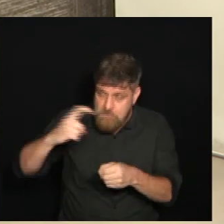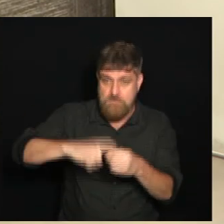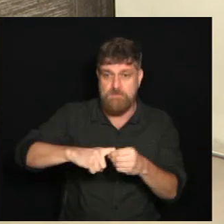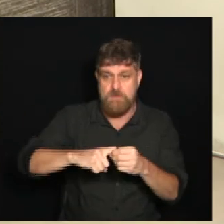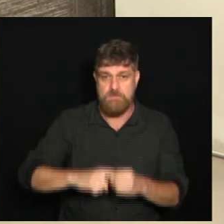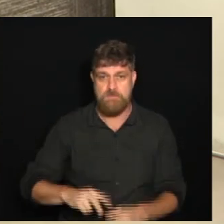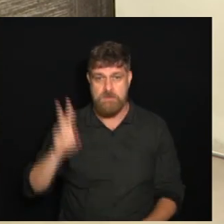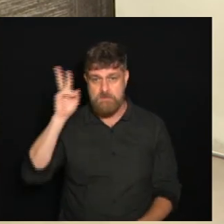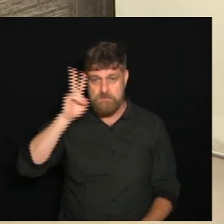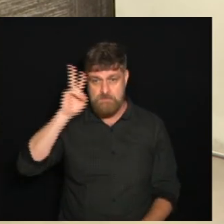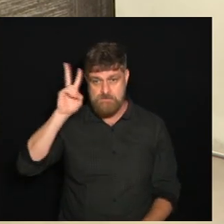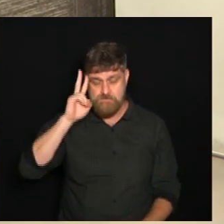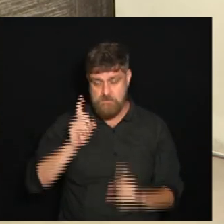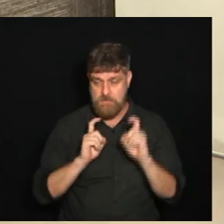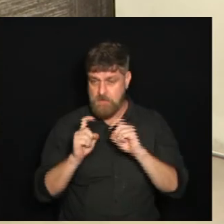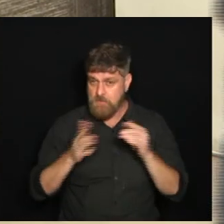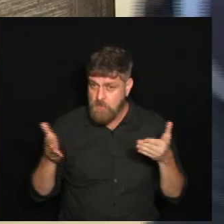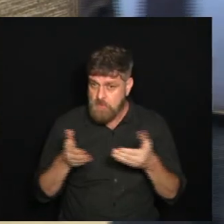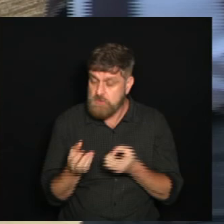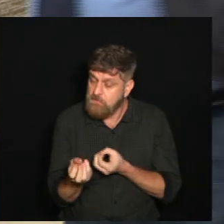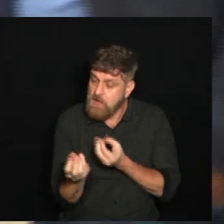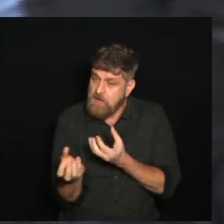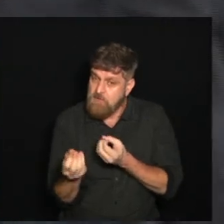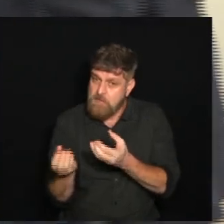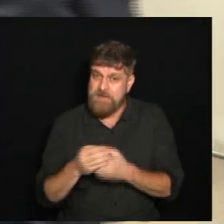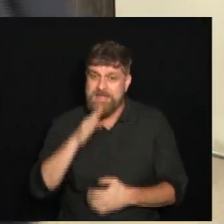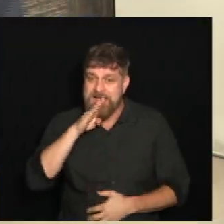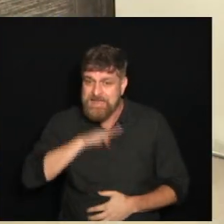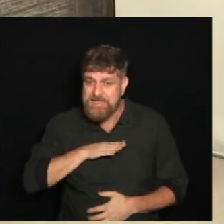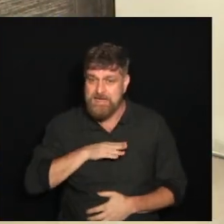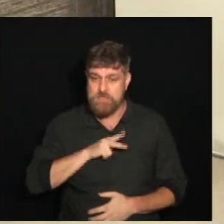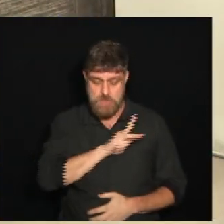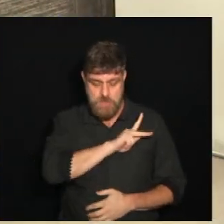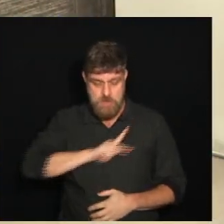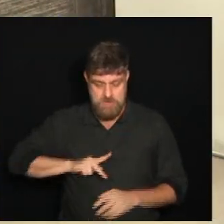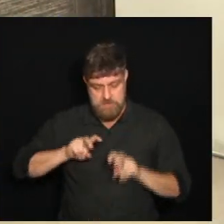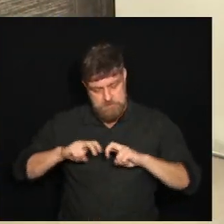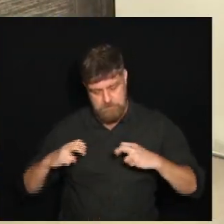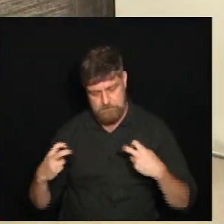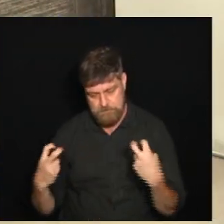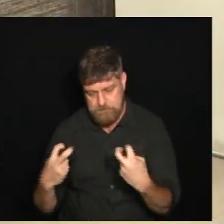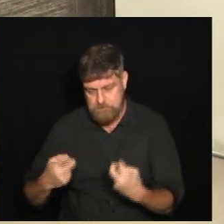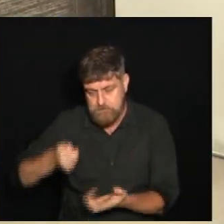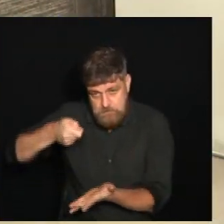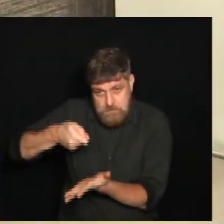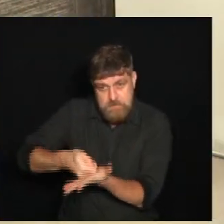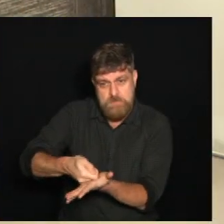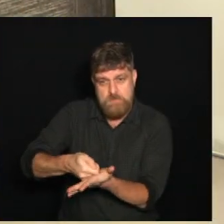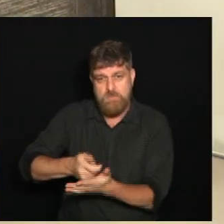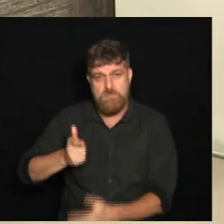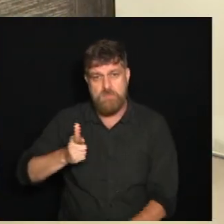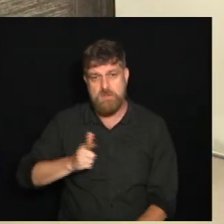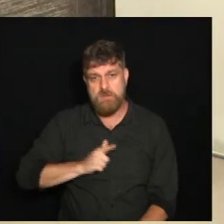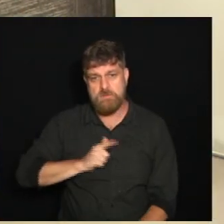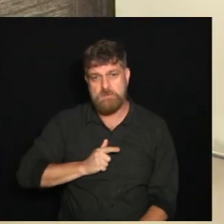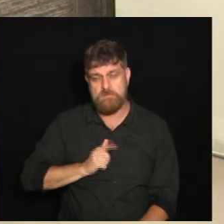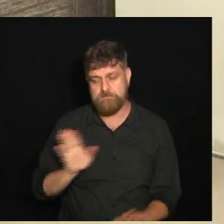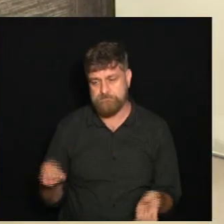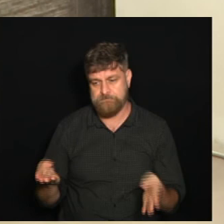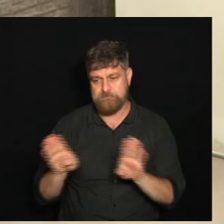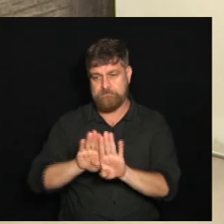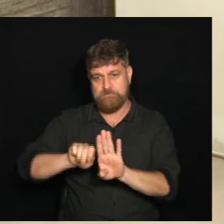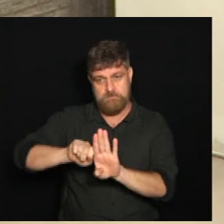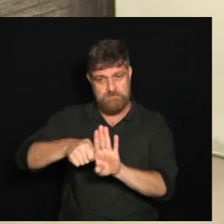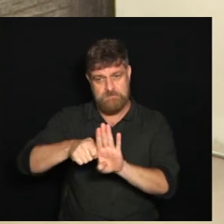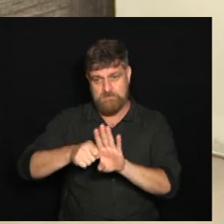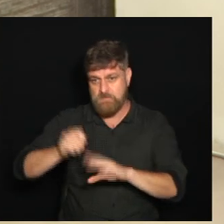aqui nesta reunião foi informado que durante a tarde a presidência determinou o fechamento, a suspensão